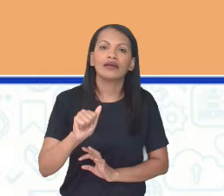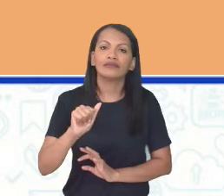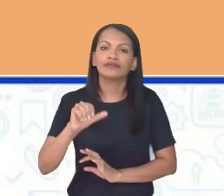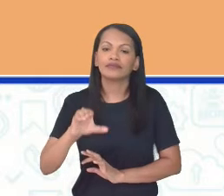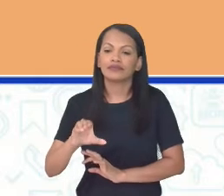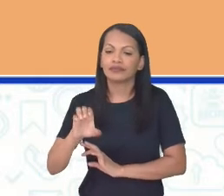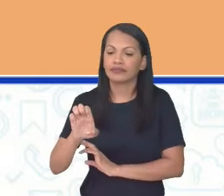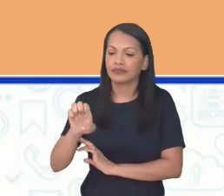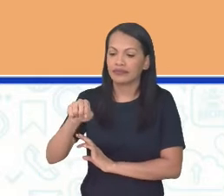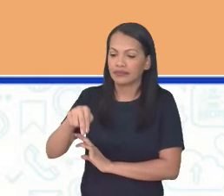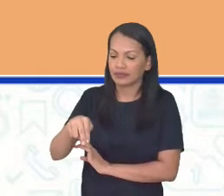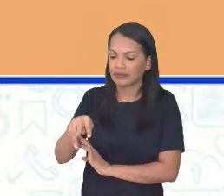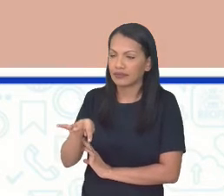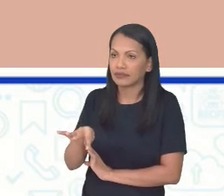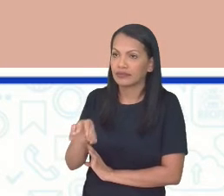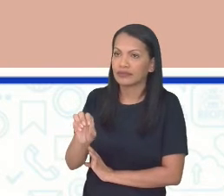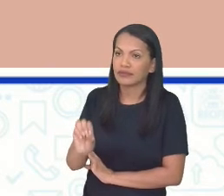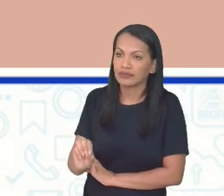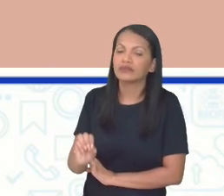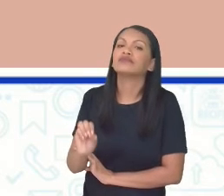acento diferencial, não é?